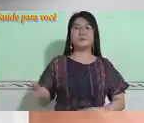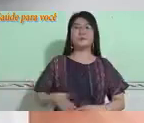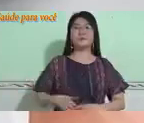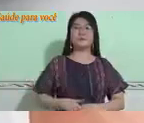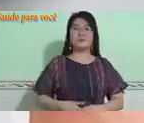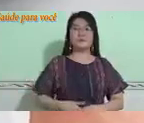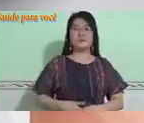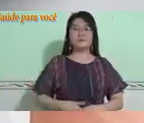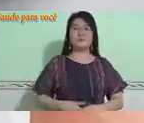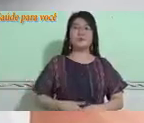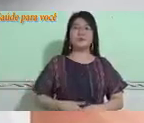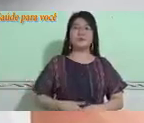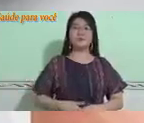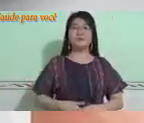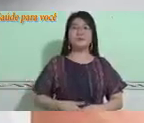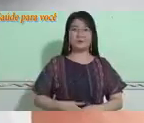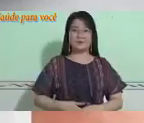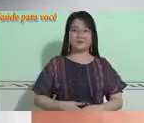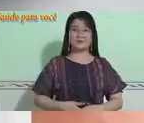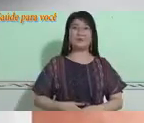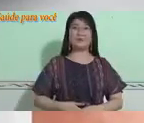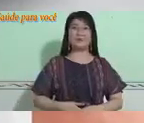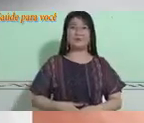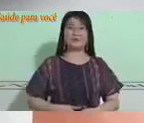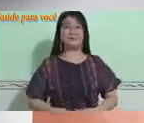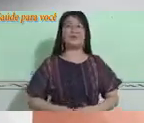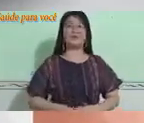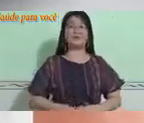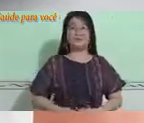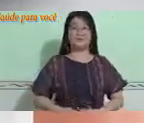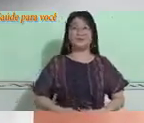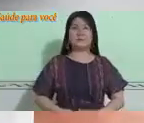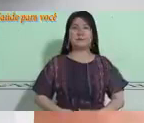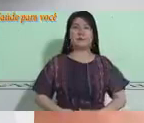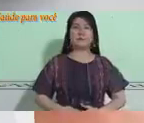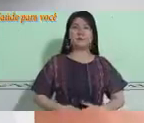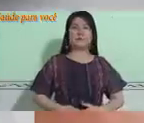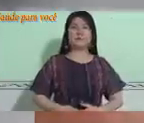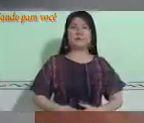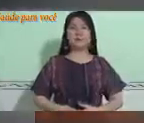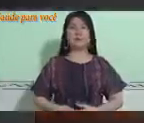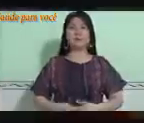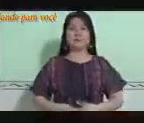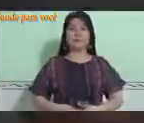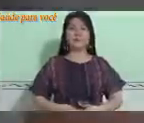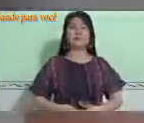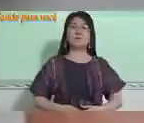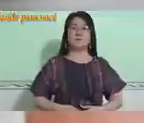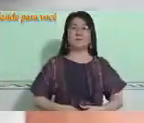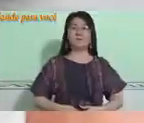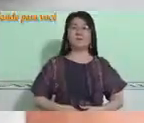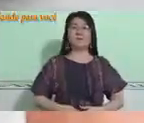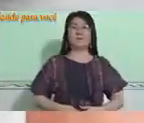agudo O N D E A D O R F O R S U P O R T A acento agudo V L E M A N T E R E S